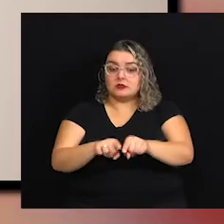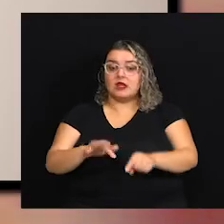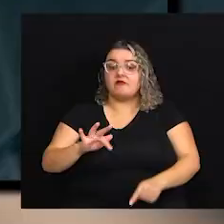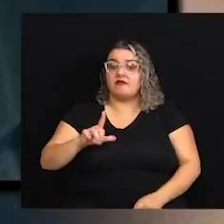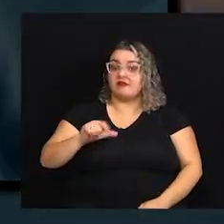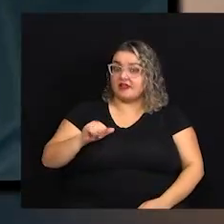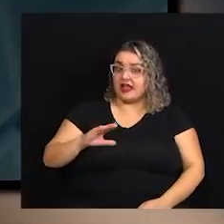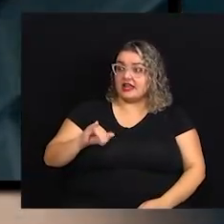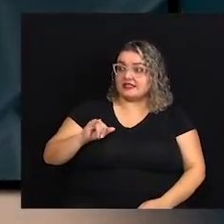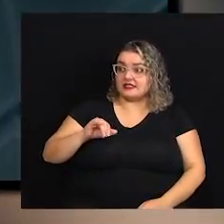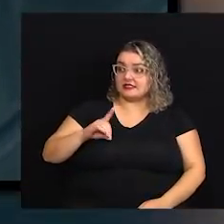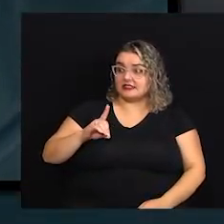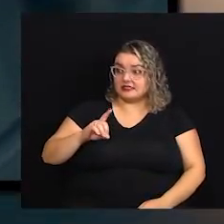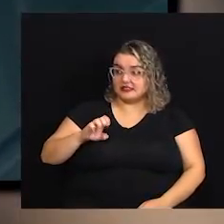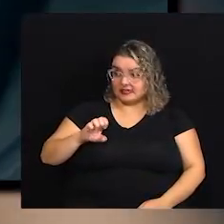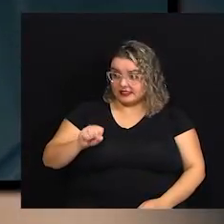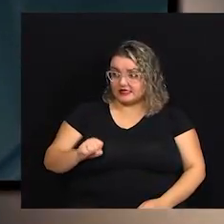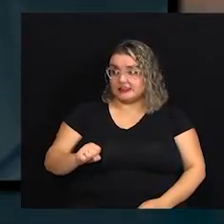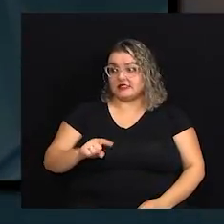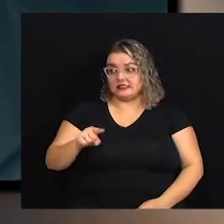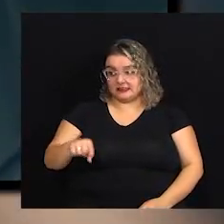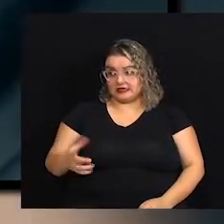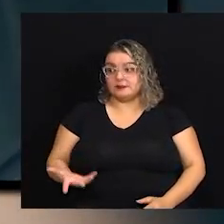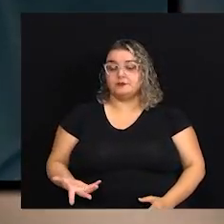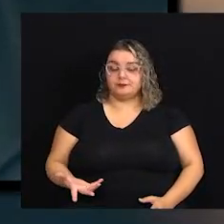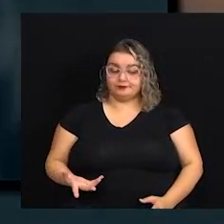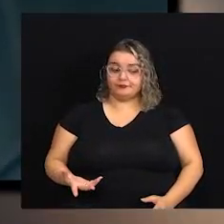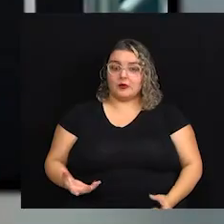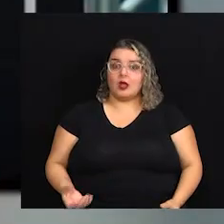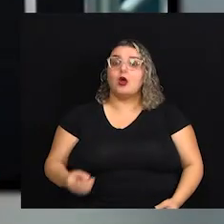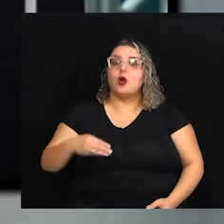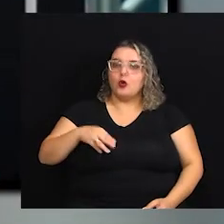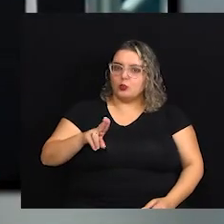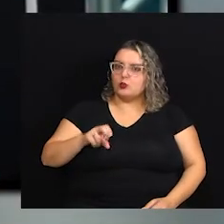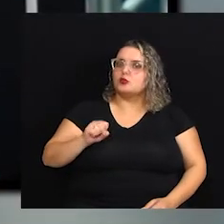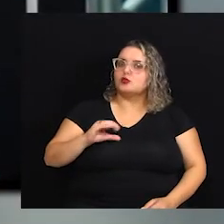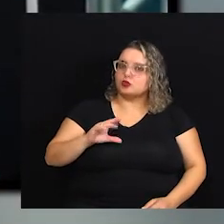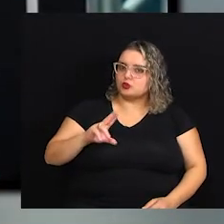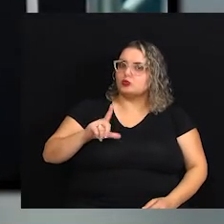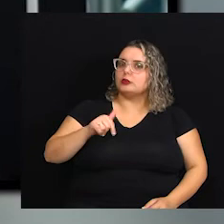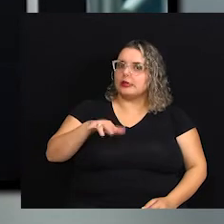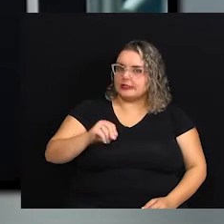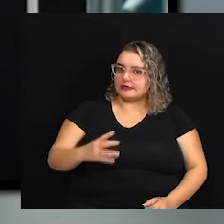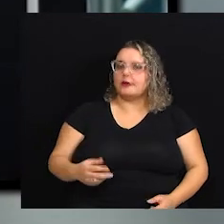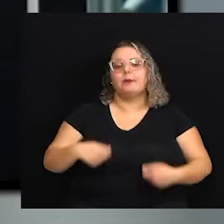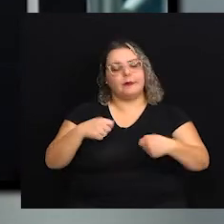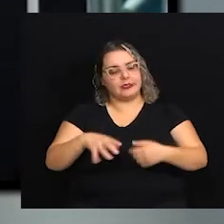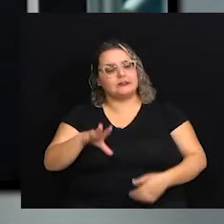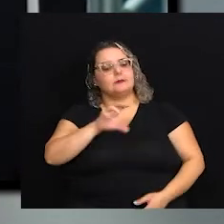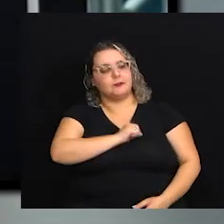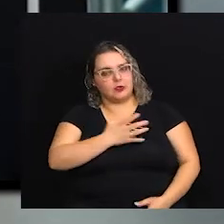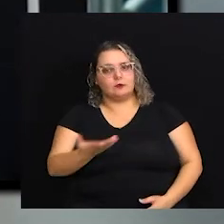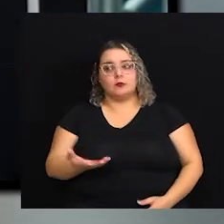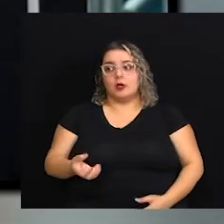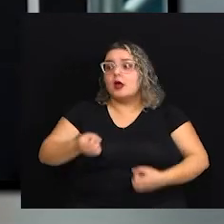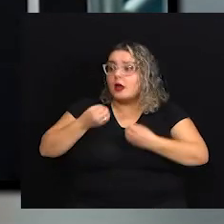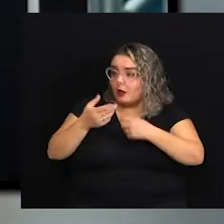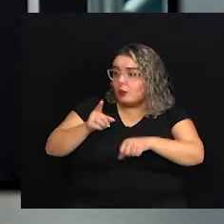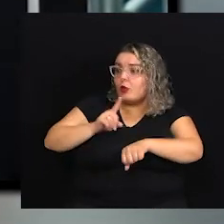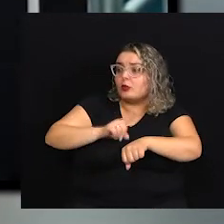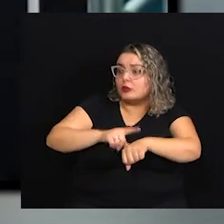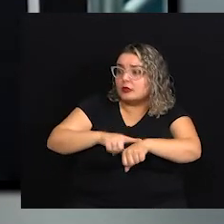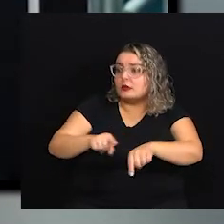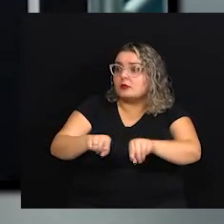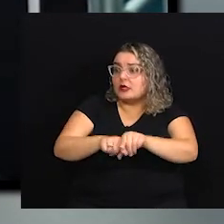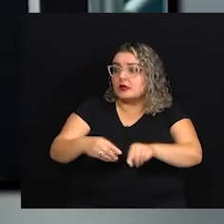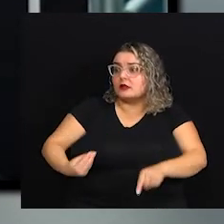exercício para nós, todas nós, musculação. Para quem não gosta, já pode começar a se apaixonar. E é sempre bom